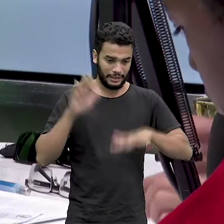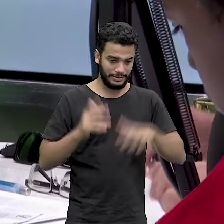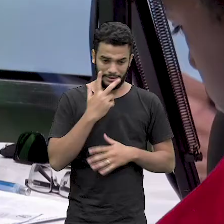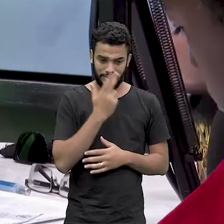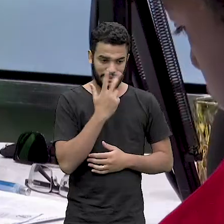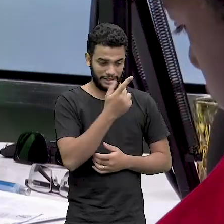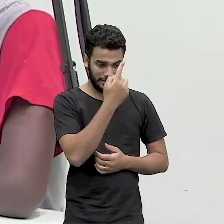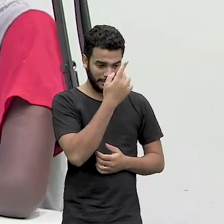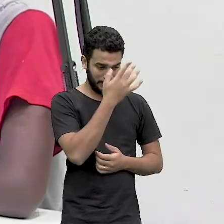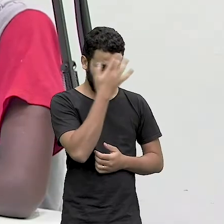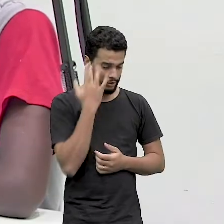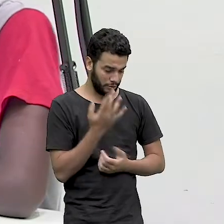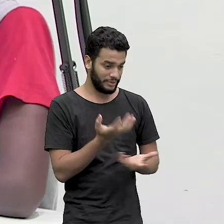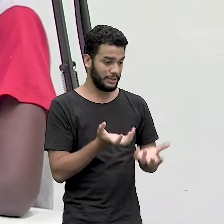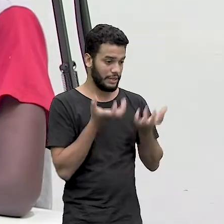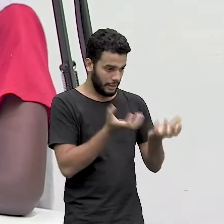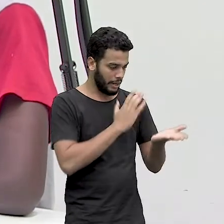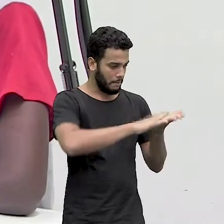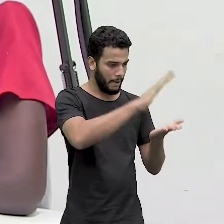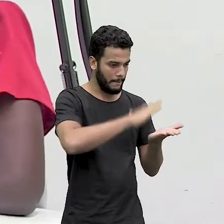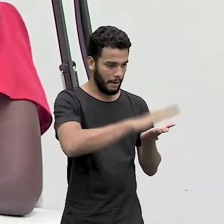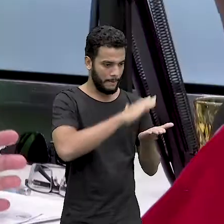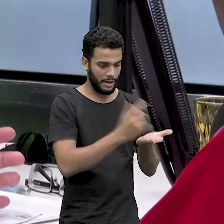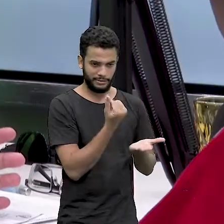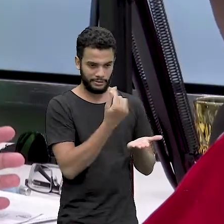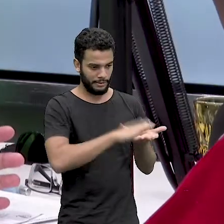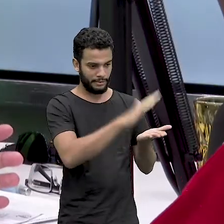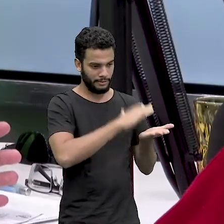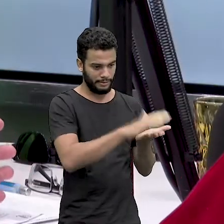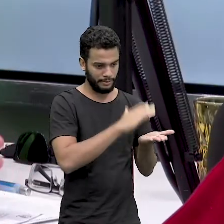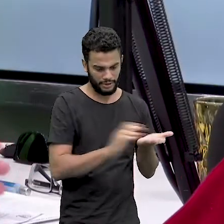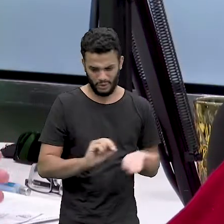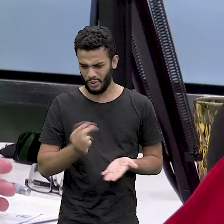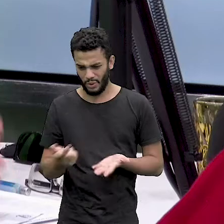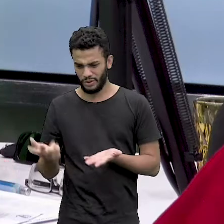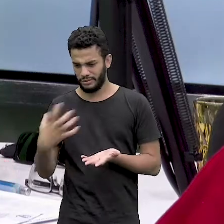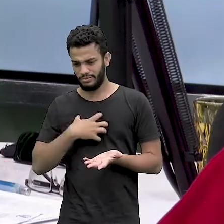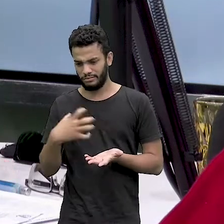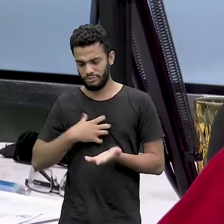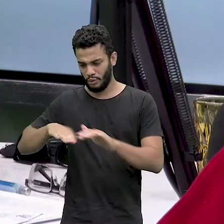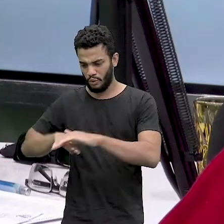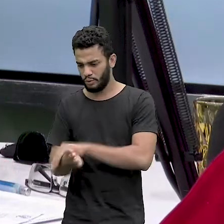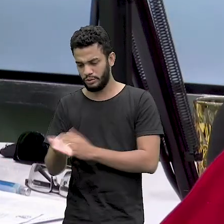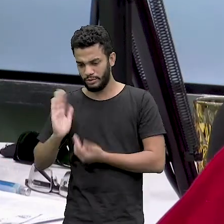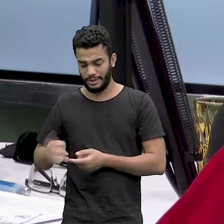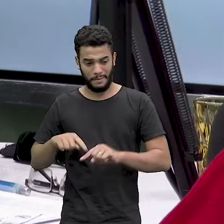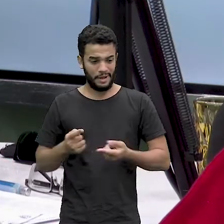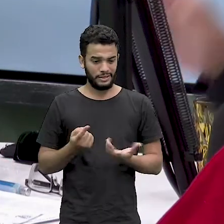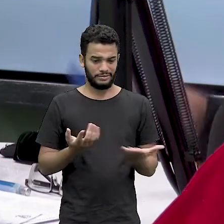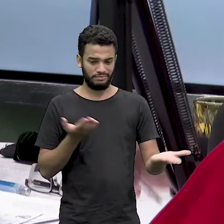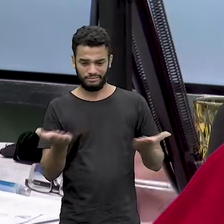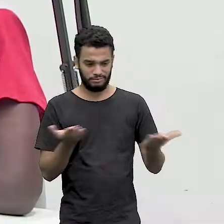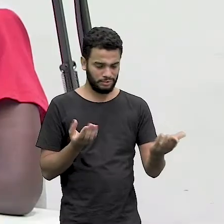Porque eu pensava o seguinte... Você tem que preparar a pessoa para saber lidar com isso, né? Não dá nem para você fazer mais... A gente não consegue nem mais fazer essa